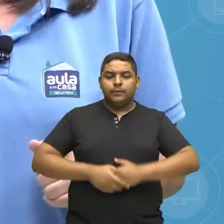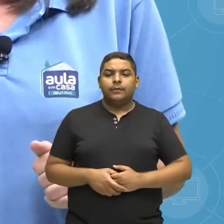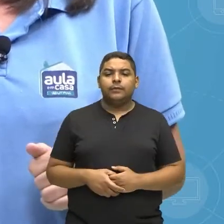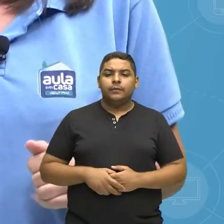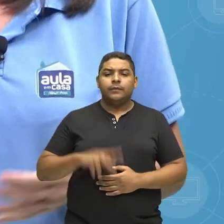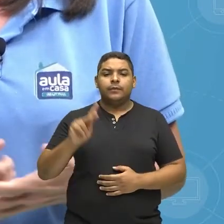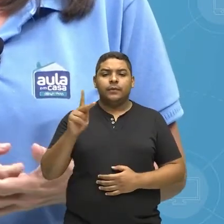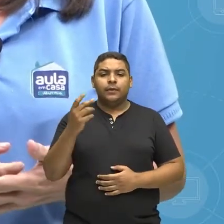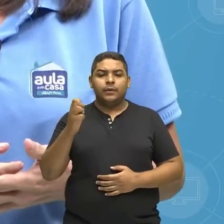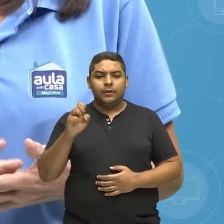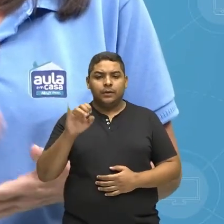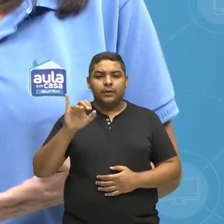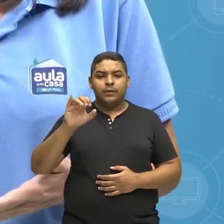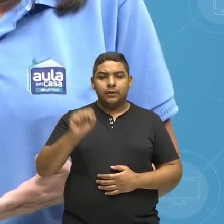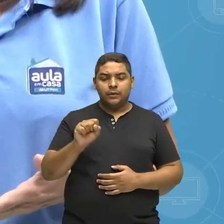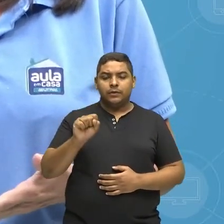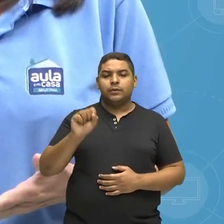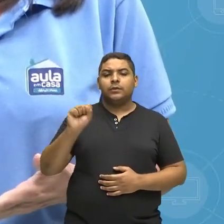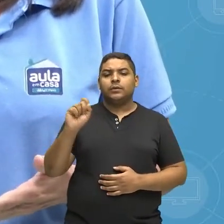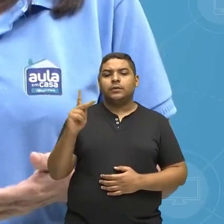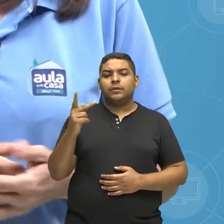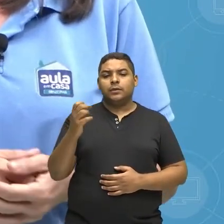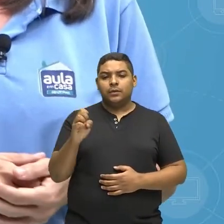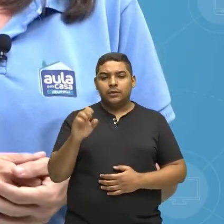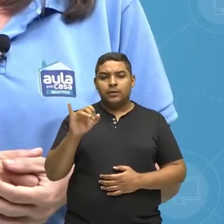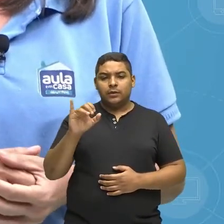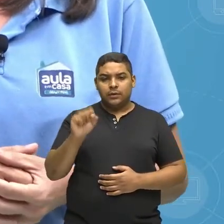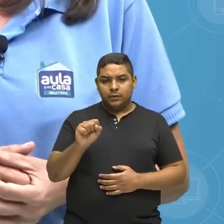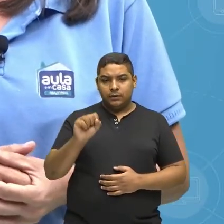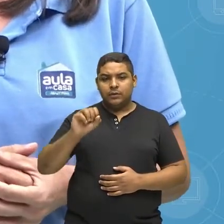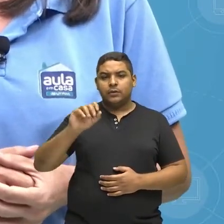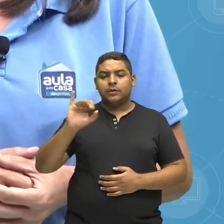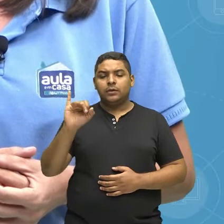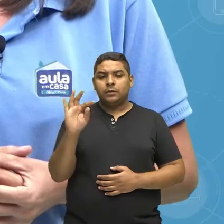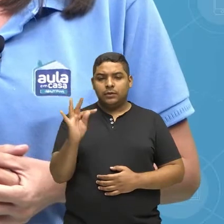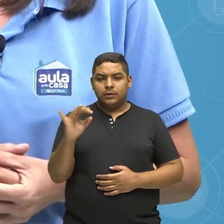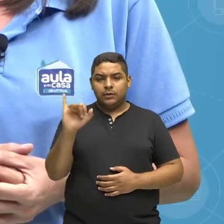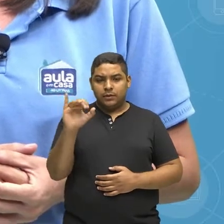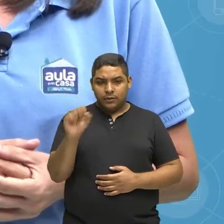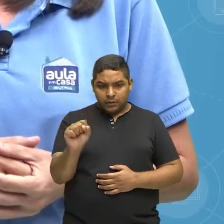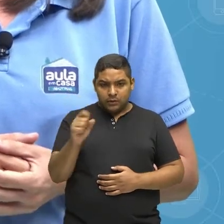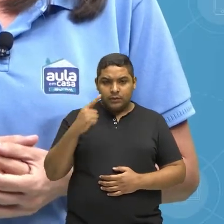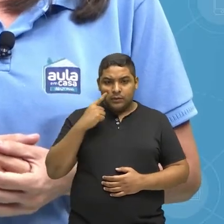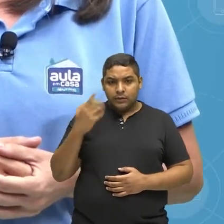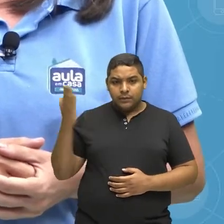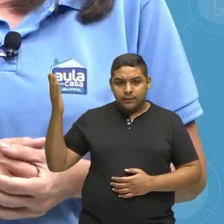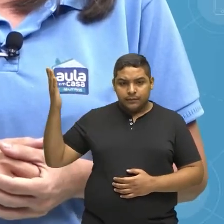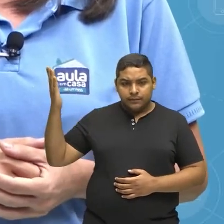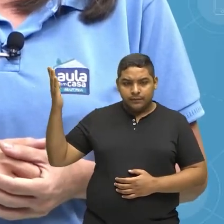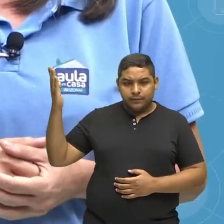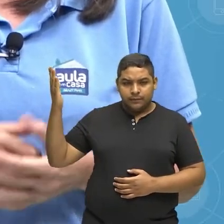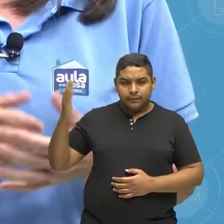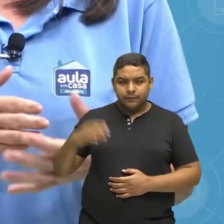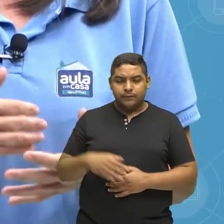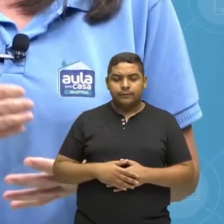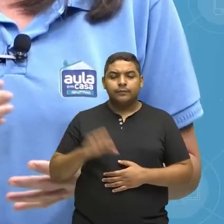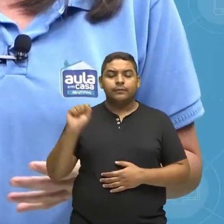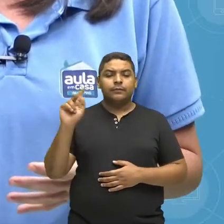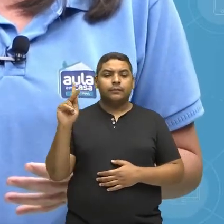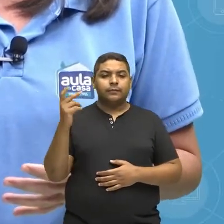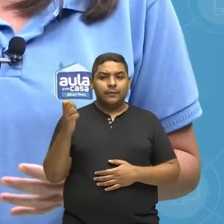is, she is, it is. Aqui no caso do exemplo, nós temos she's driving a car. She's driving a car. Ela